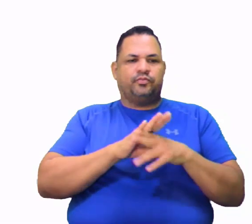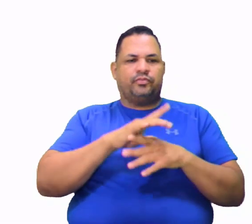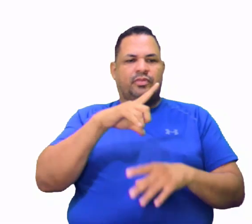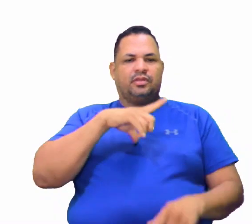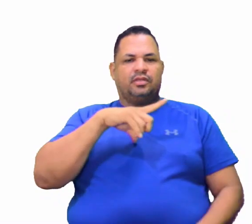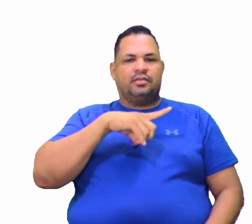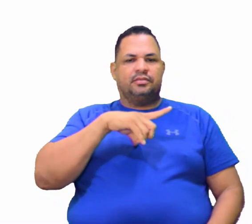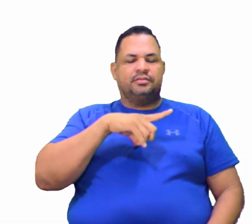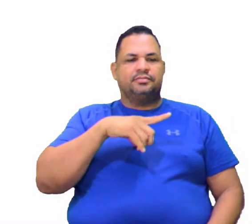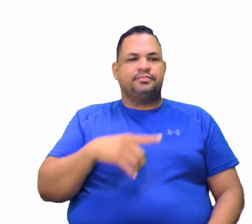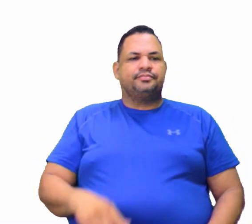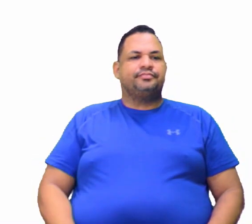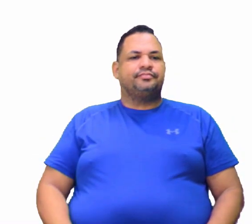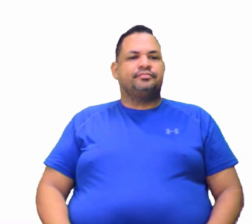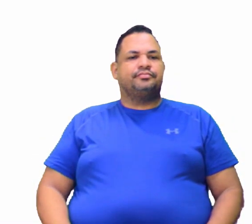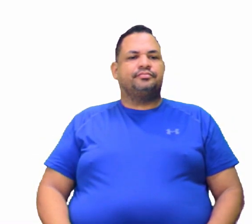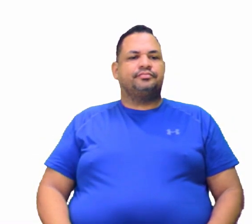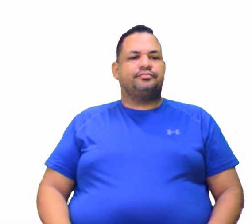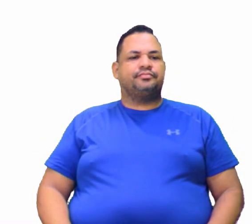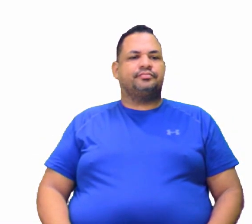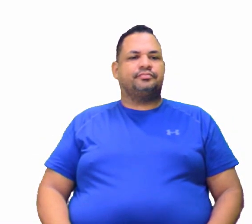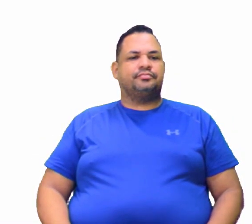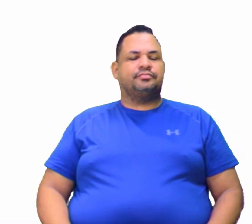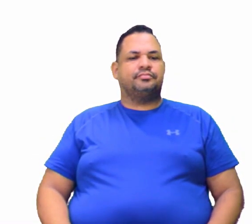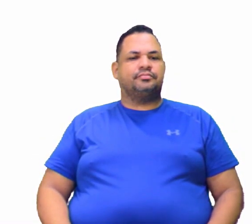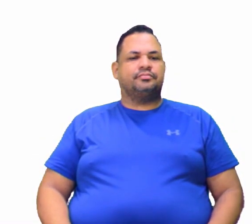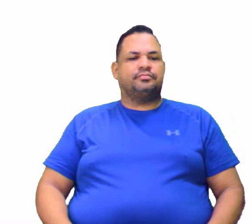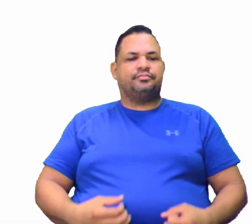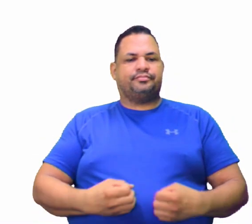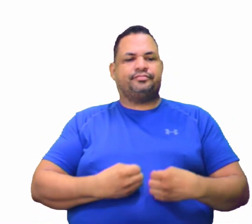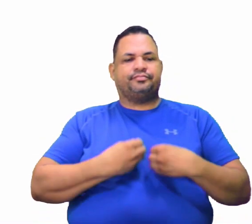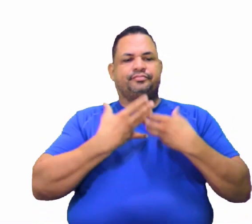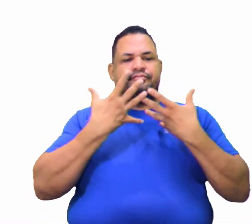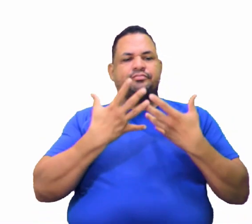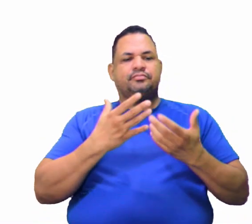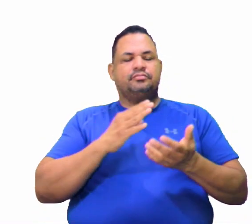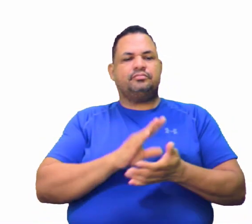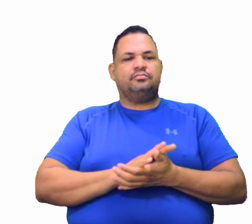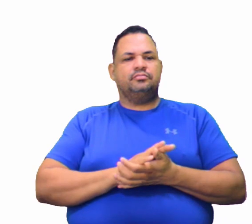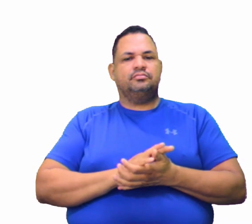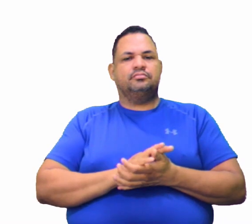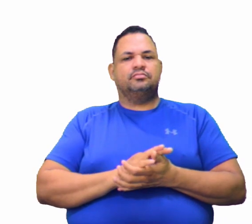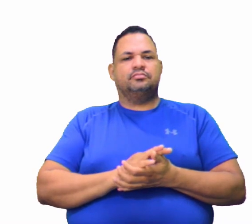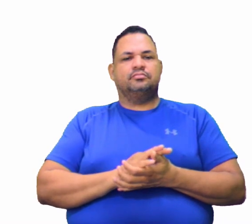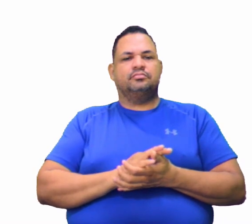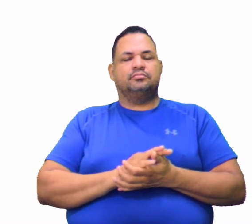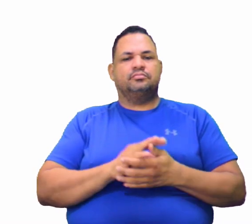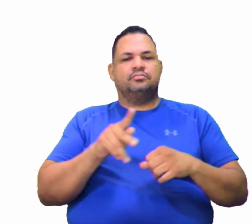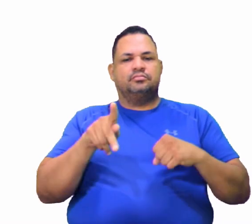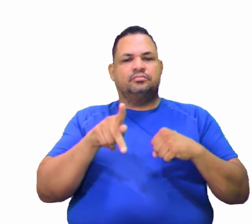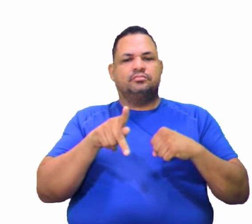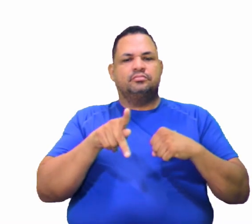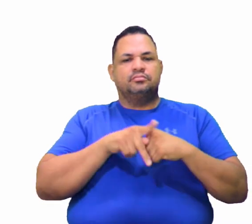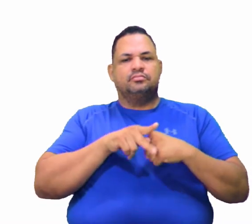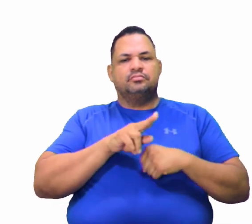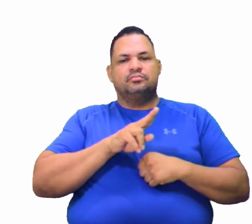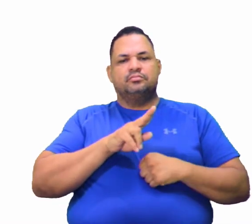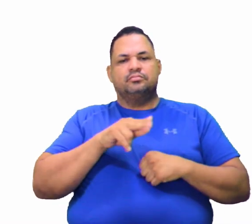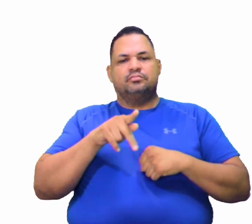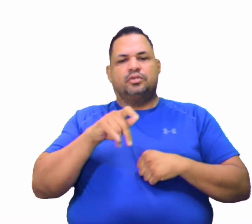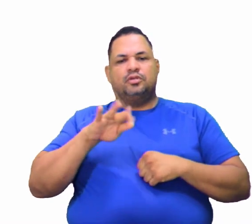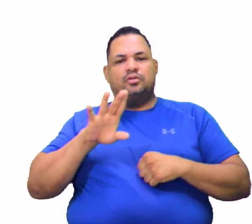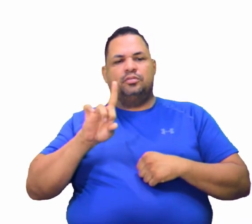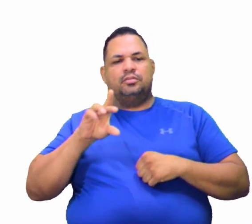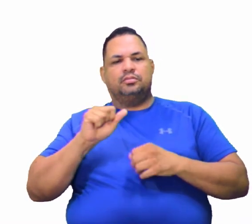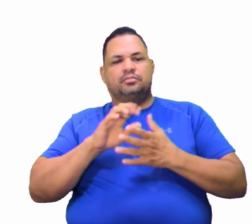Temos aqui, né, um poema de Oswald de Andrade, Pronominais.